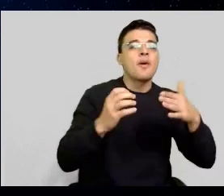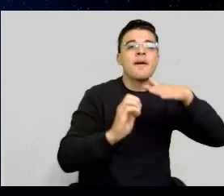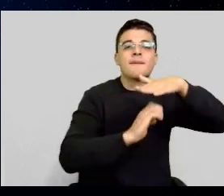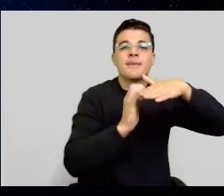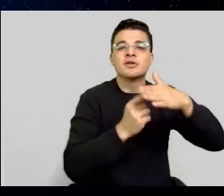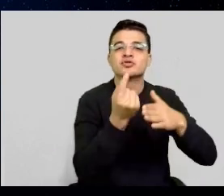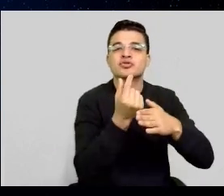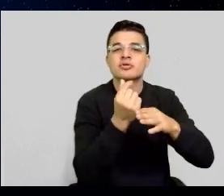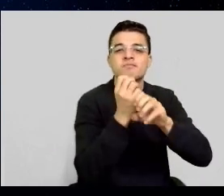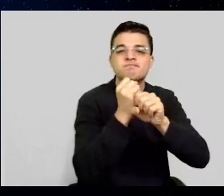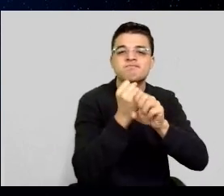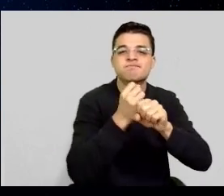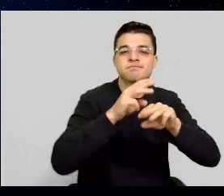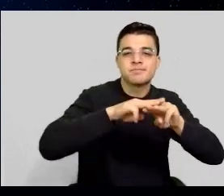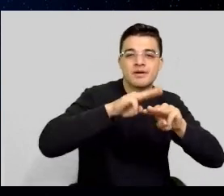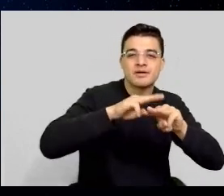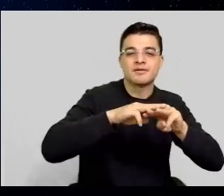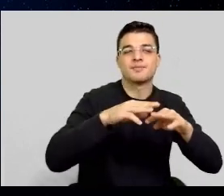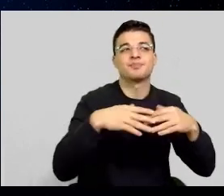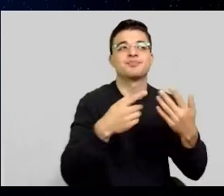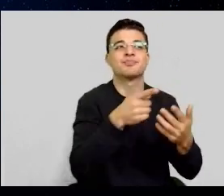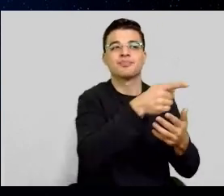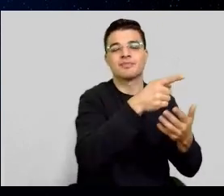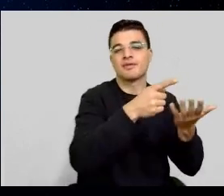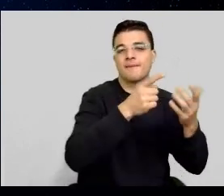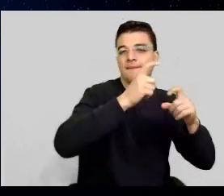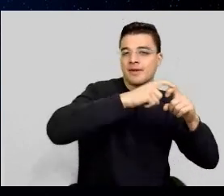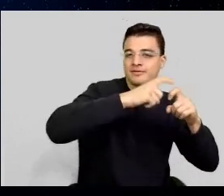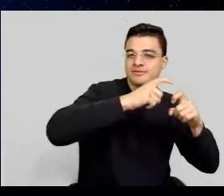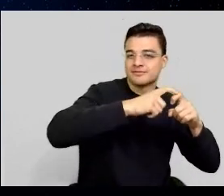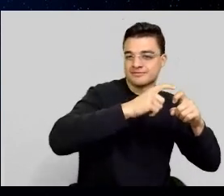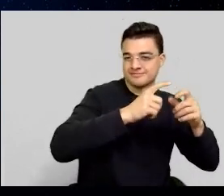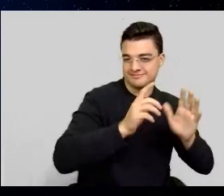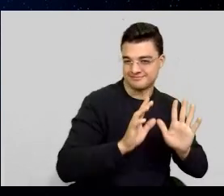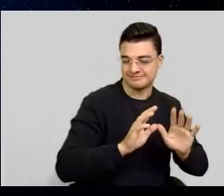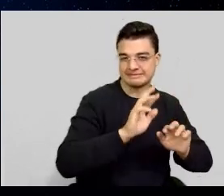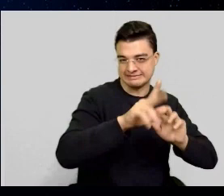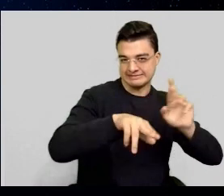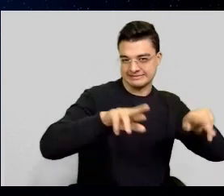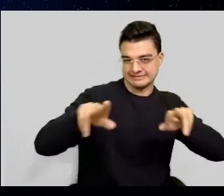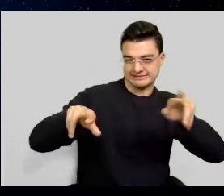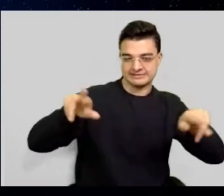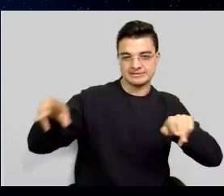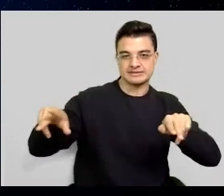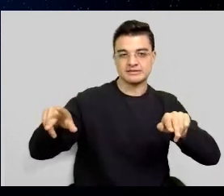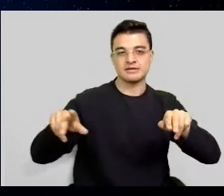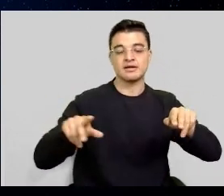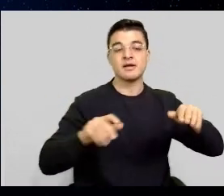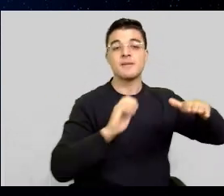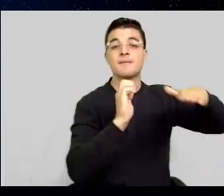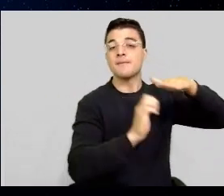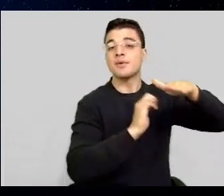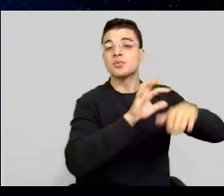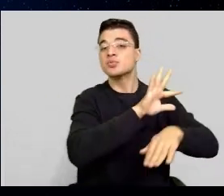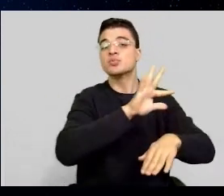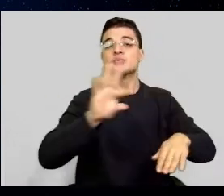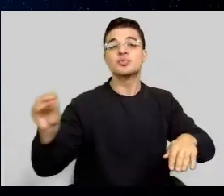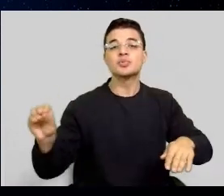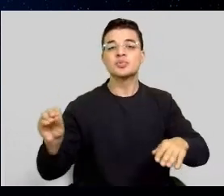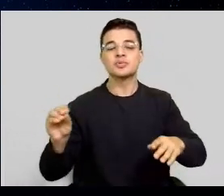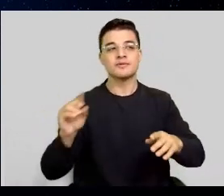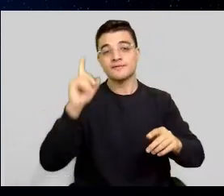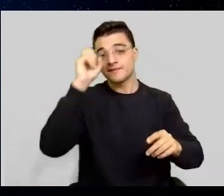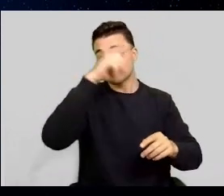empresa, uma clínica, por exemplo, né? E o grande gap das empresas hoje é, como eu faço a atração